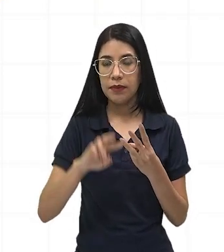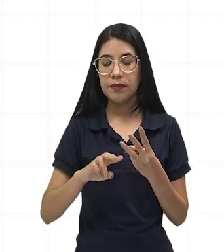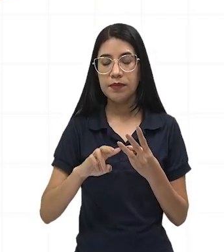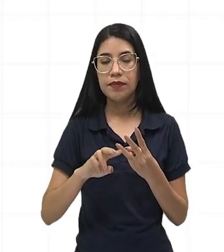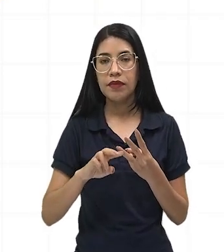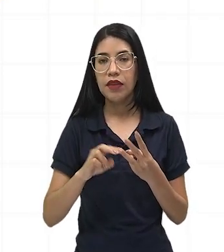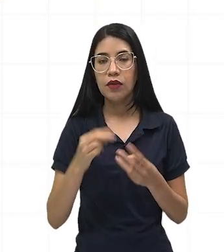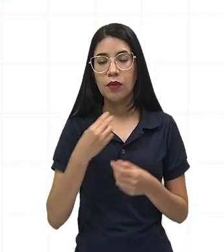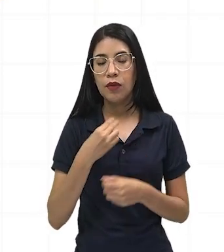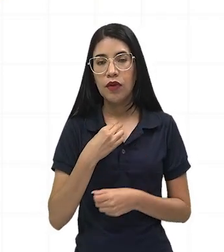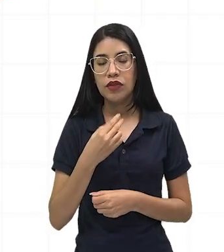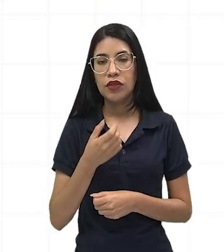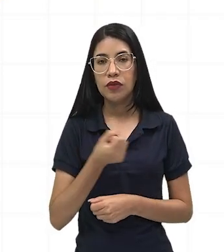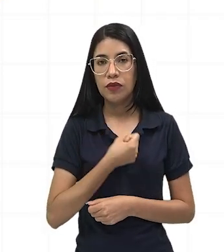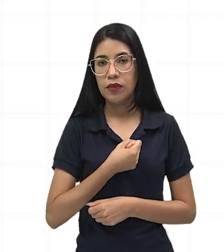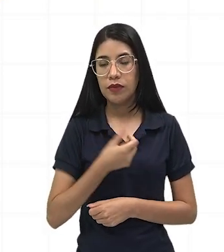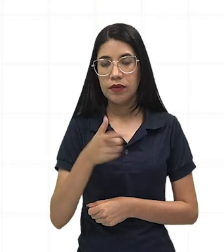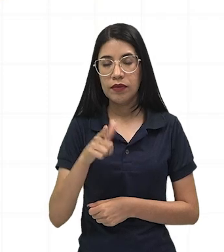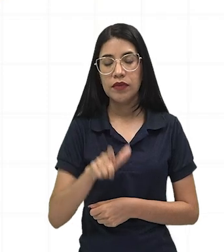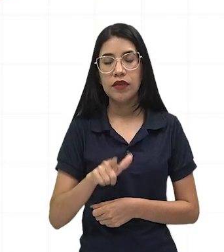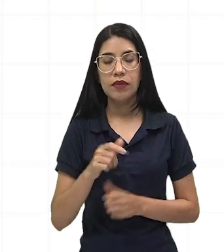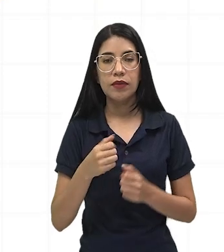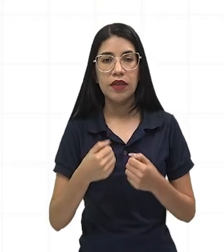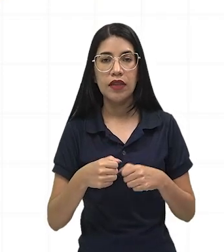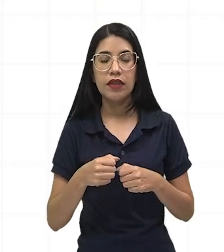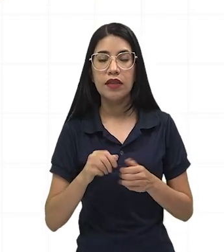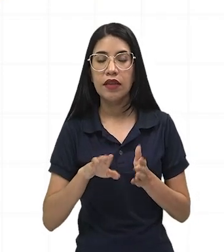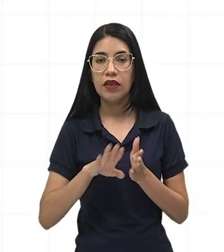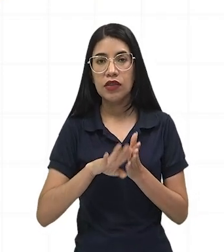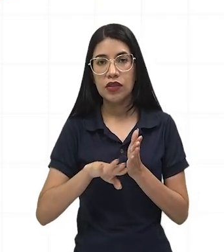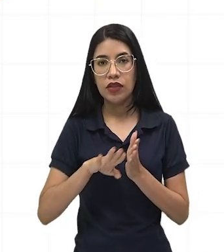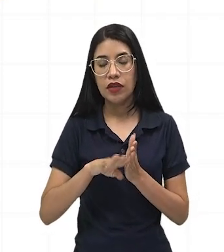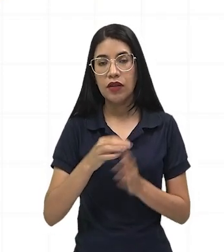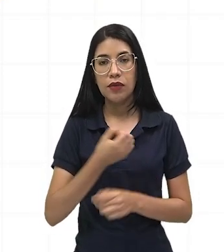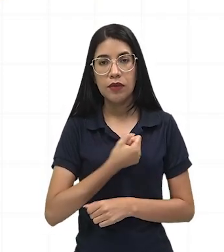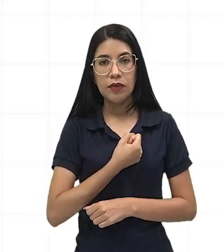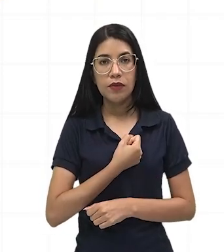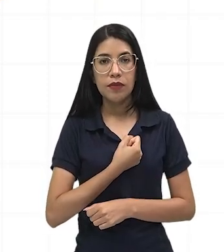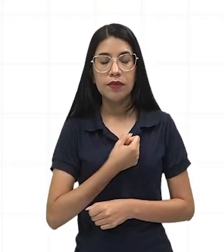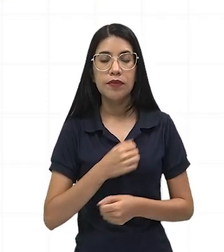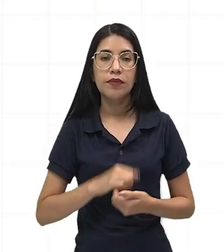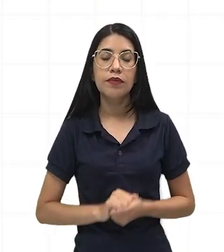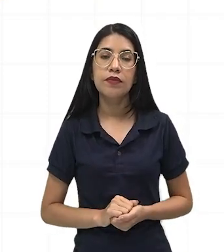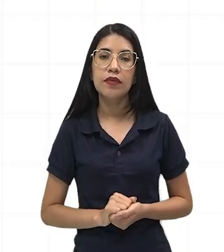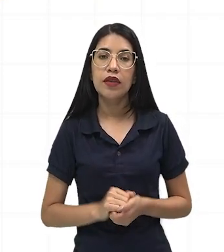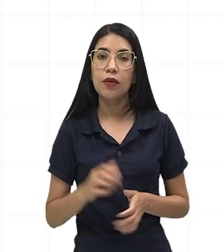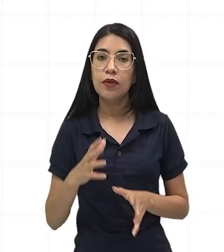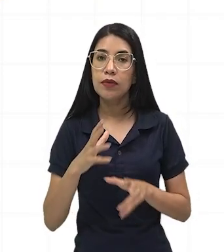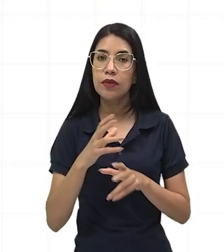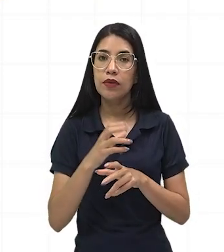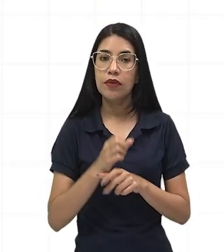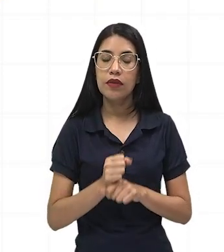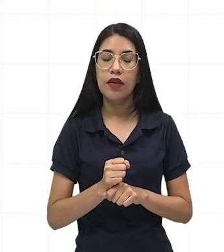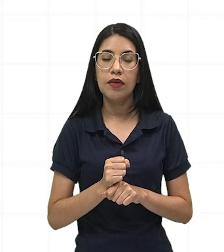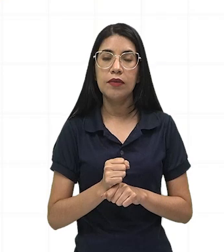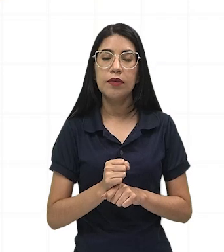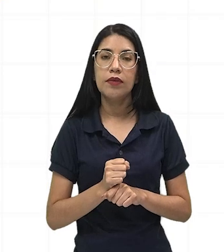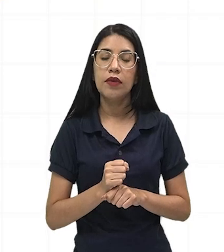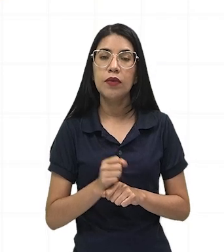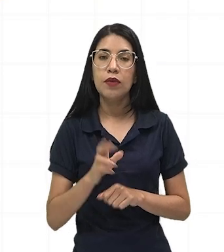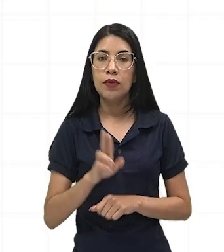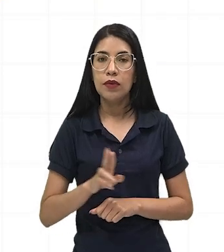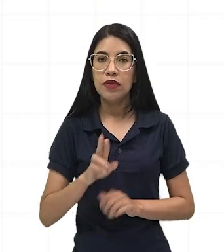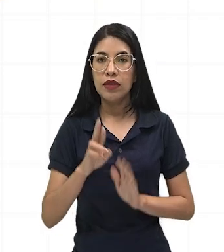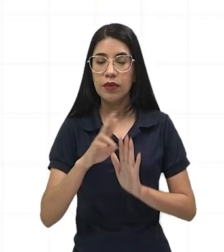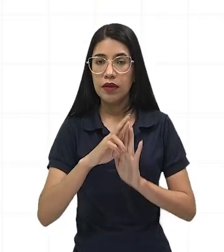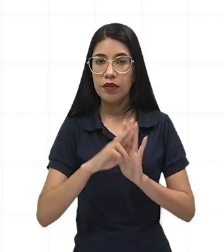repetir, então eu tenho que tirar o número. Portanto, olha, o número total será, pelo princípio